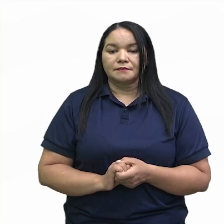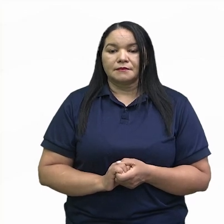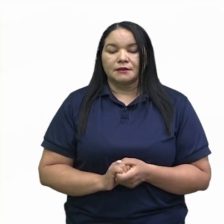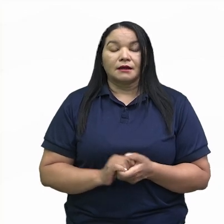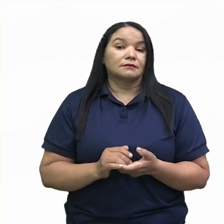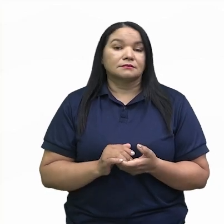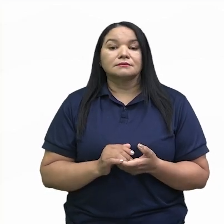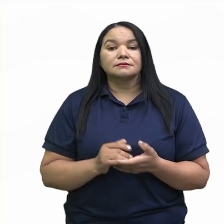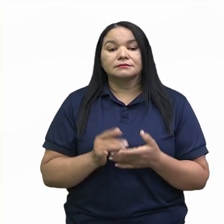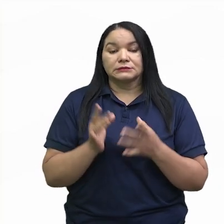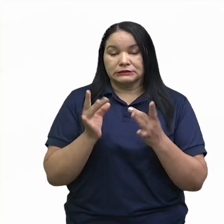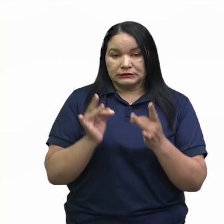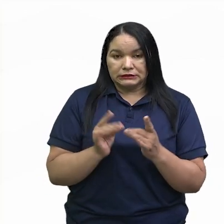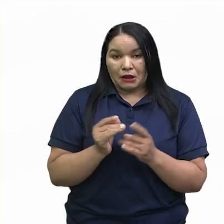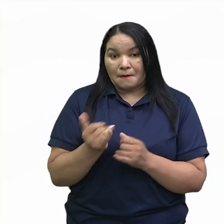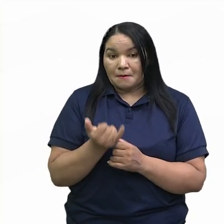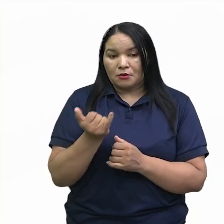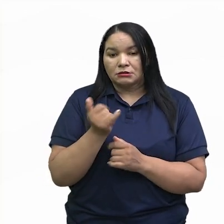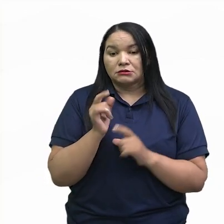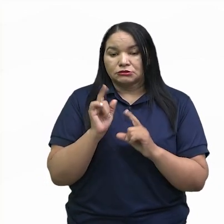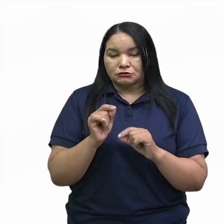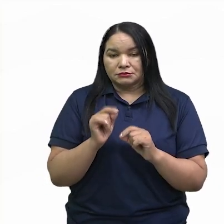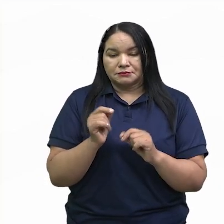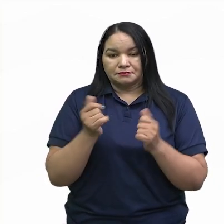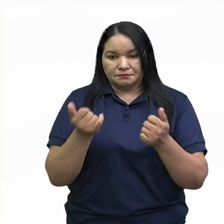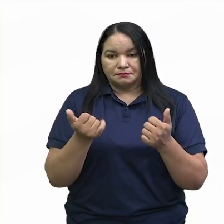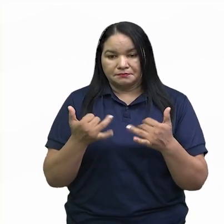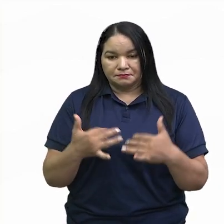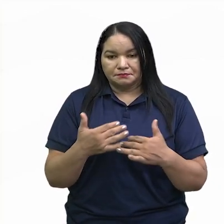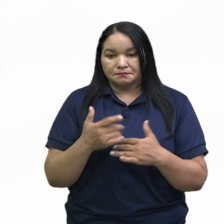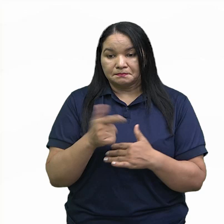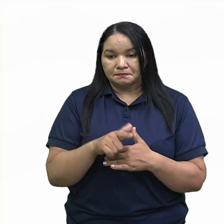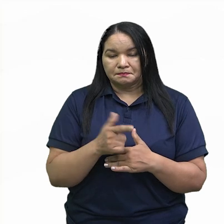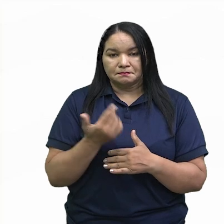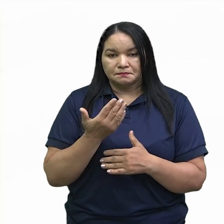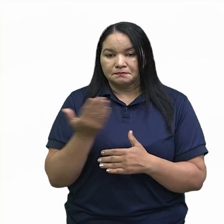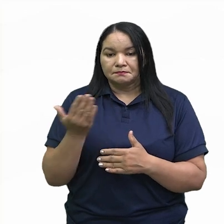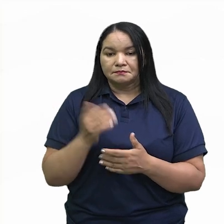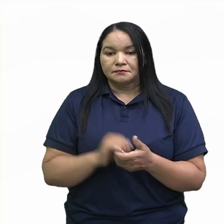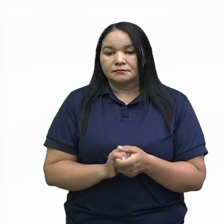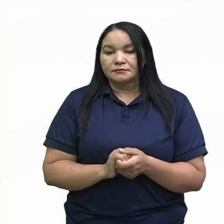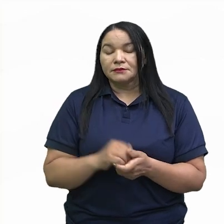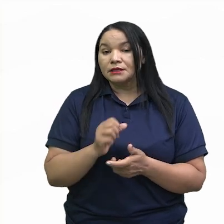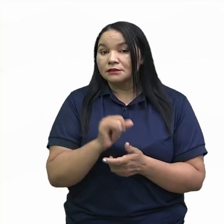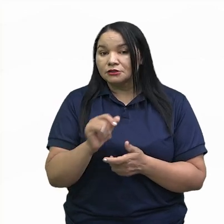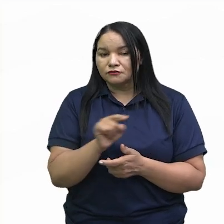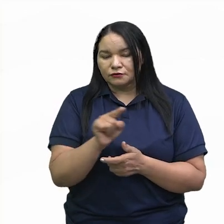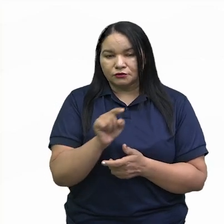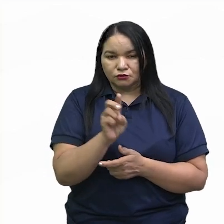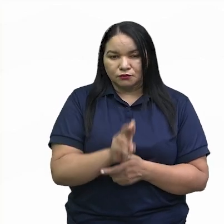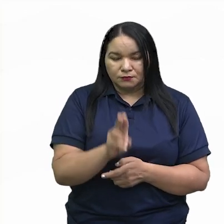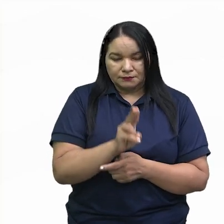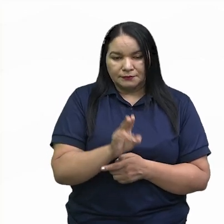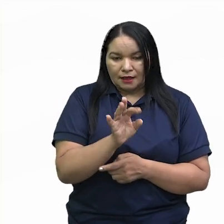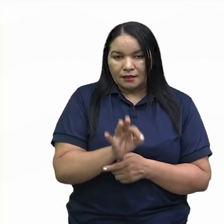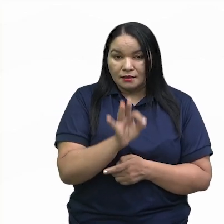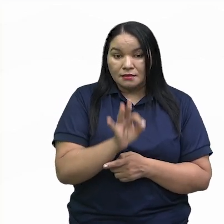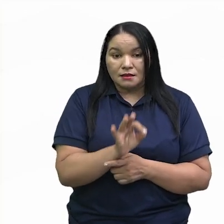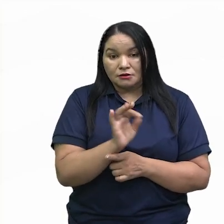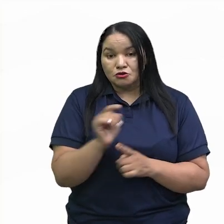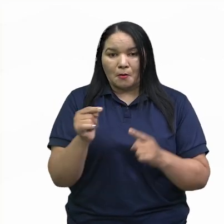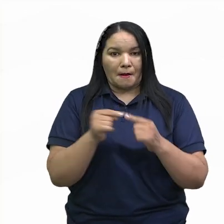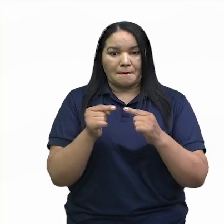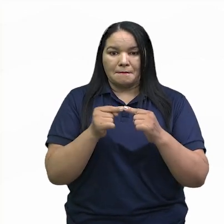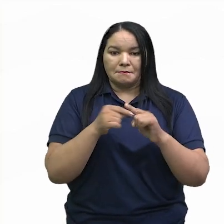Um detalhe importante aqui é justamente o que eu falei agora há pouco, tá? Que, por exemplo, se você usar uma taxa